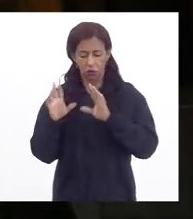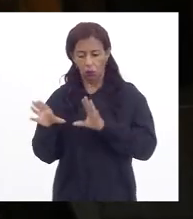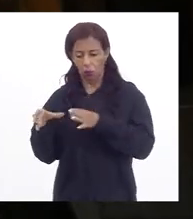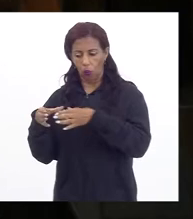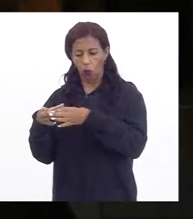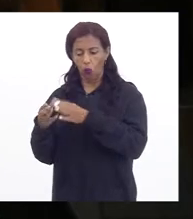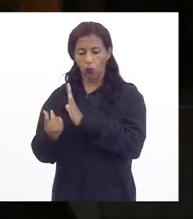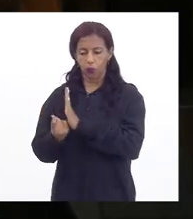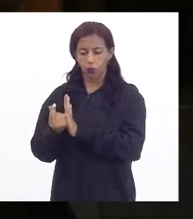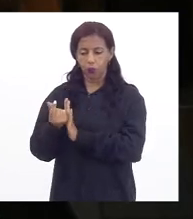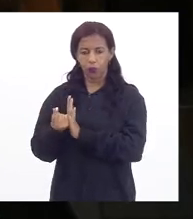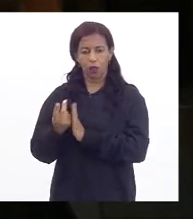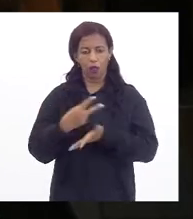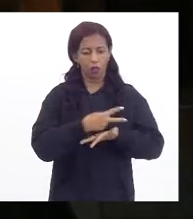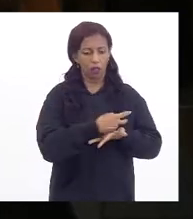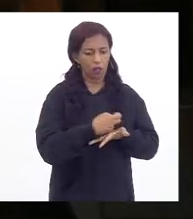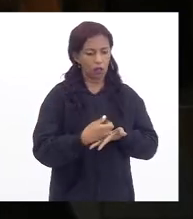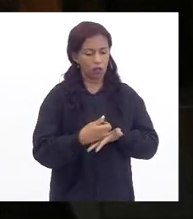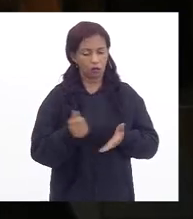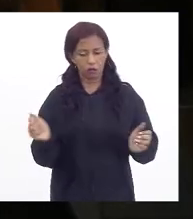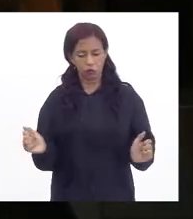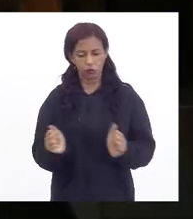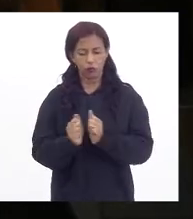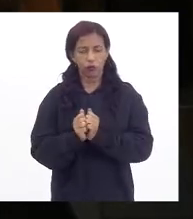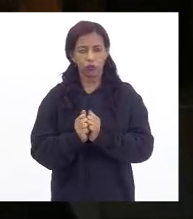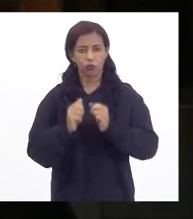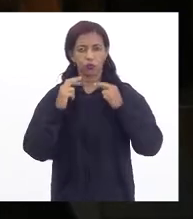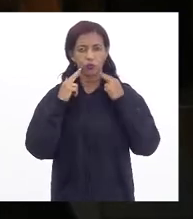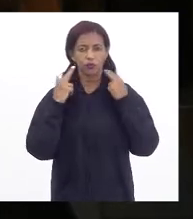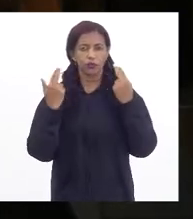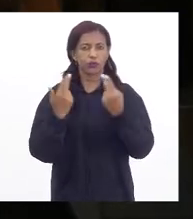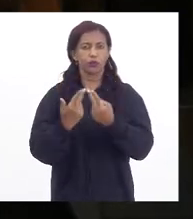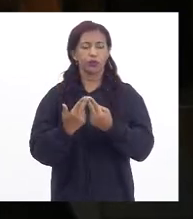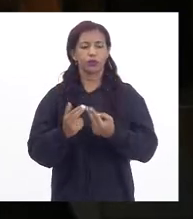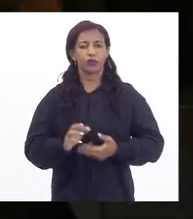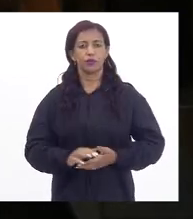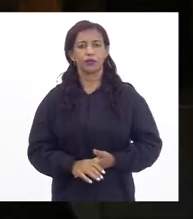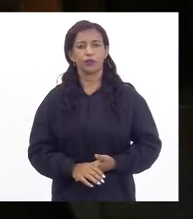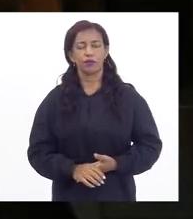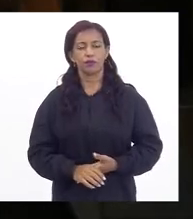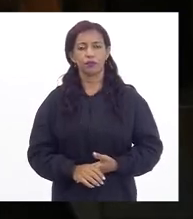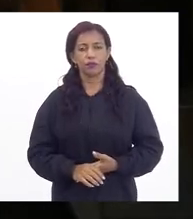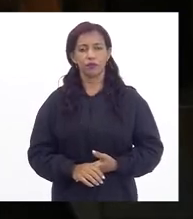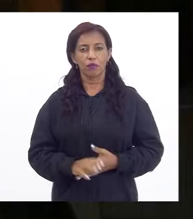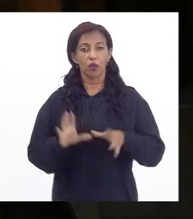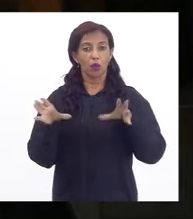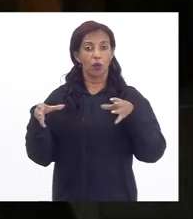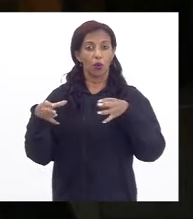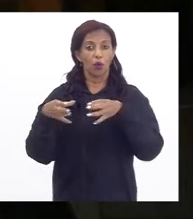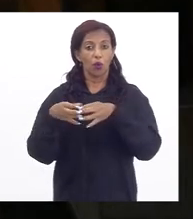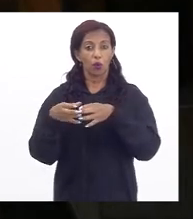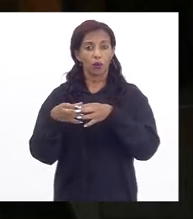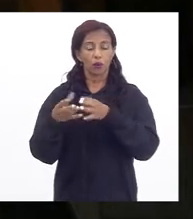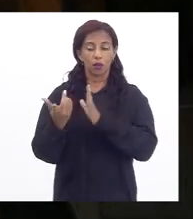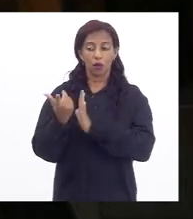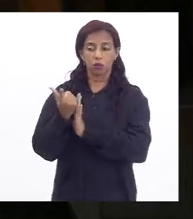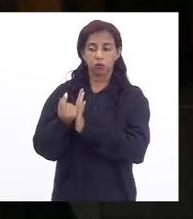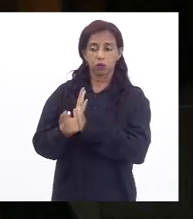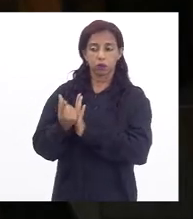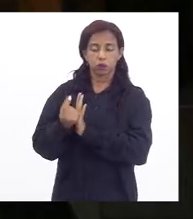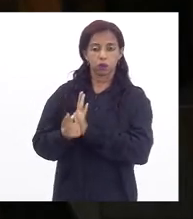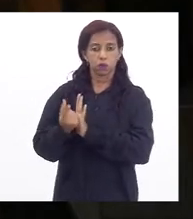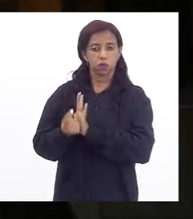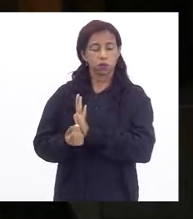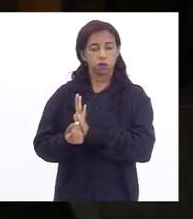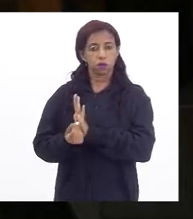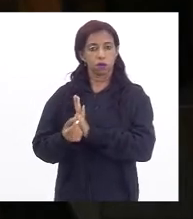de orçamento e tributação e comissão de orçamento presidida pelo deputado